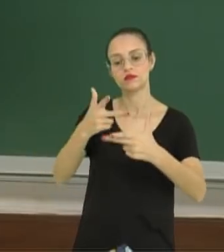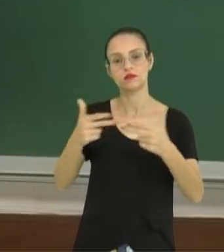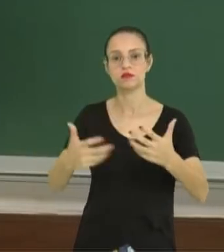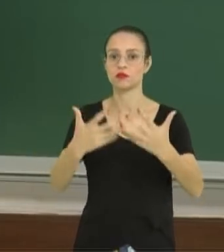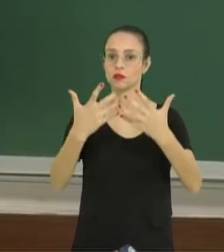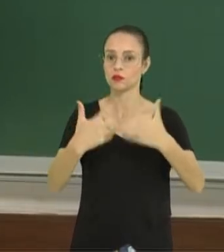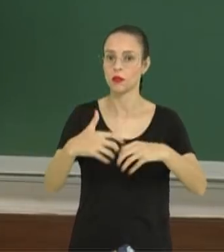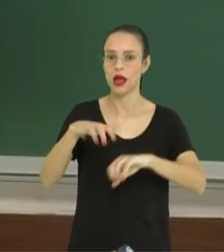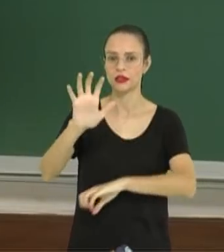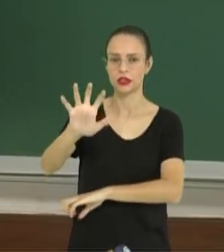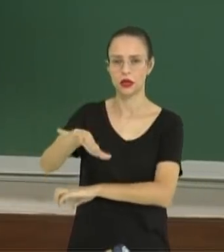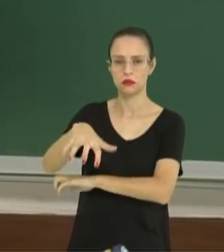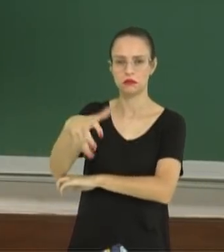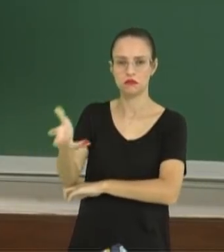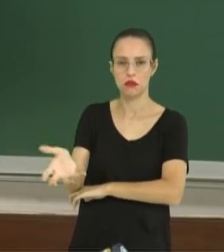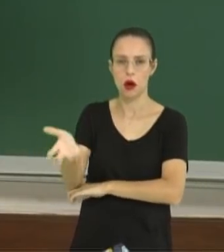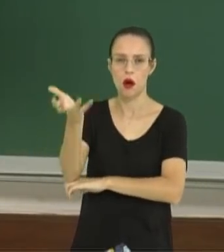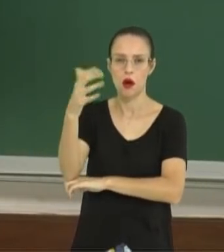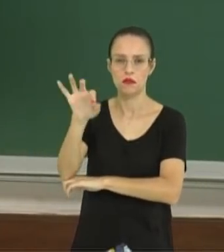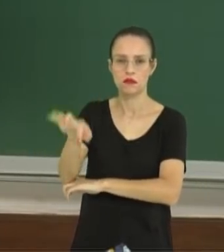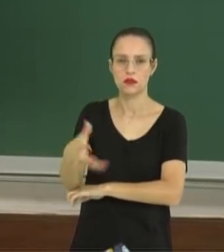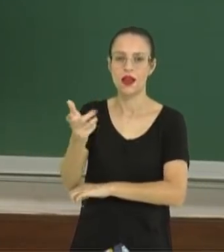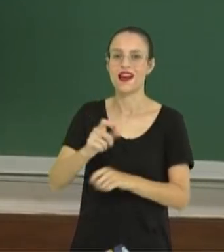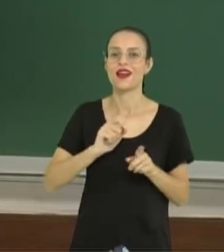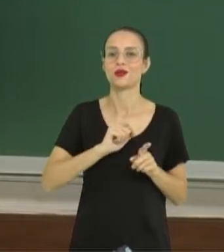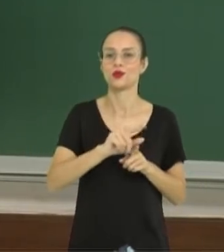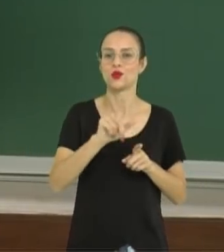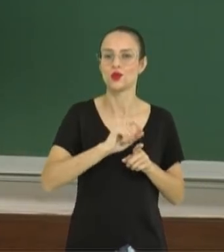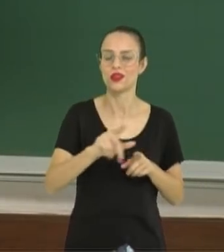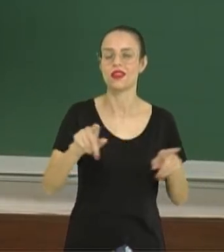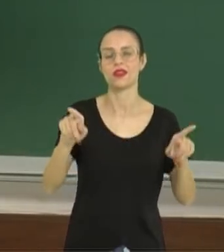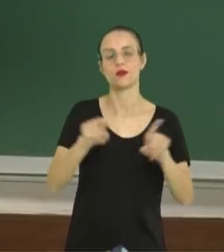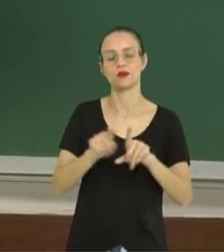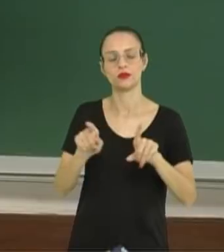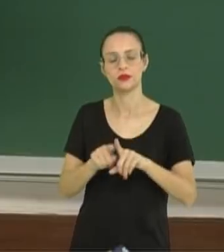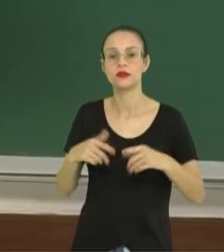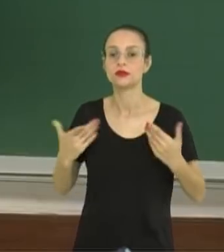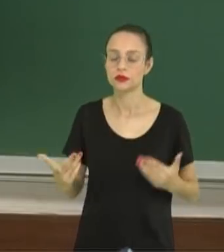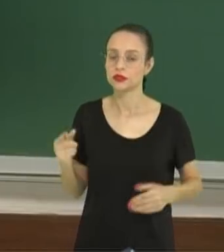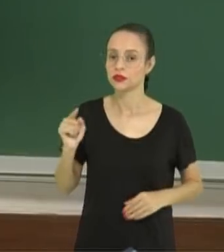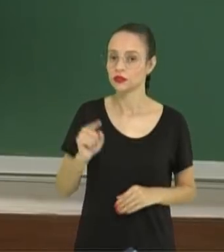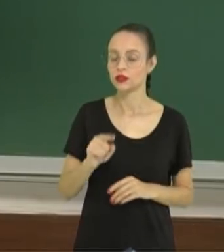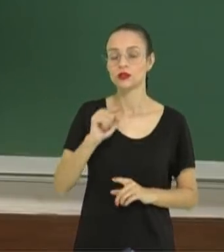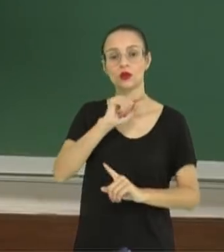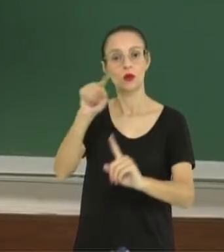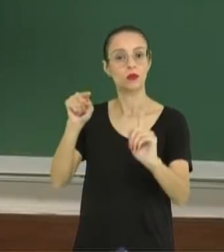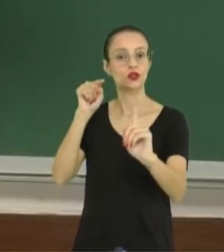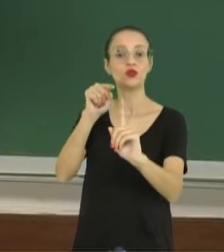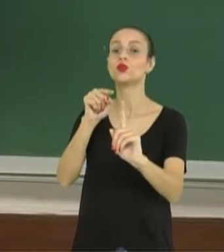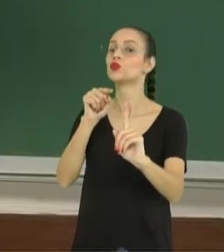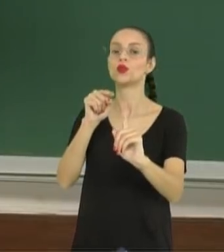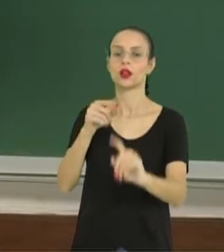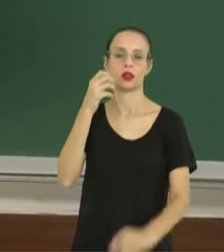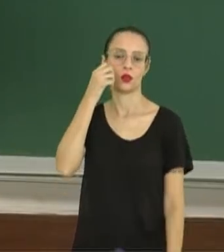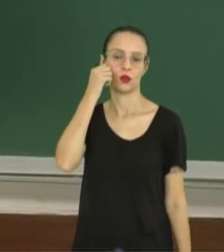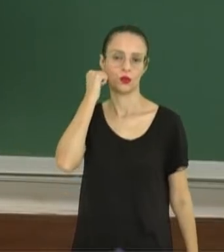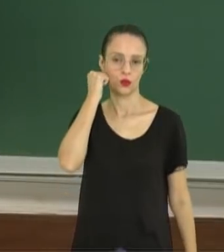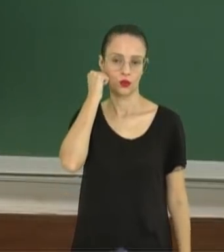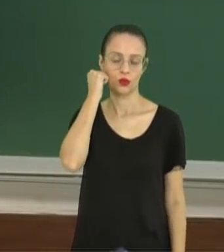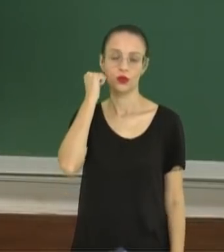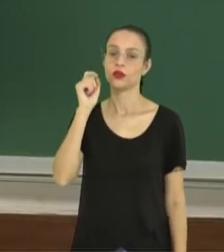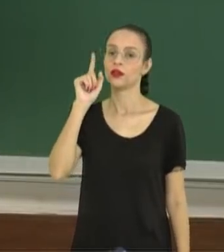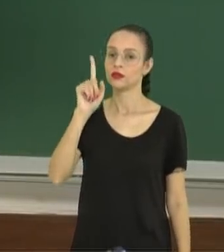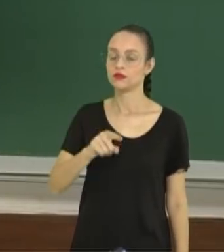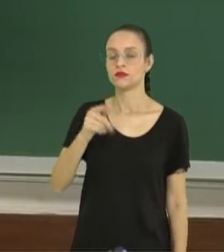Máquinas agrícolas, existe muito isso, aluguel, né, desses equipamentos. Isso sempre visando o lucro. Isso sempre é